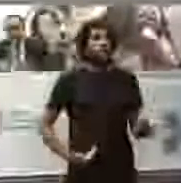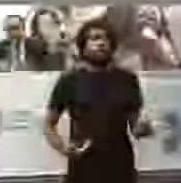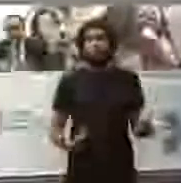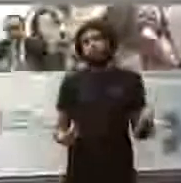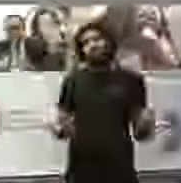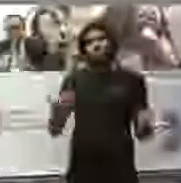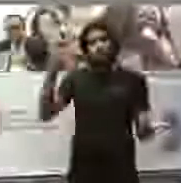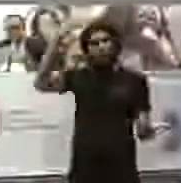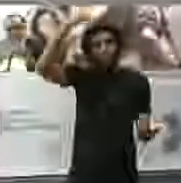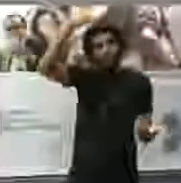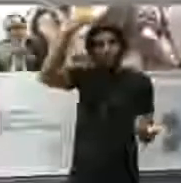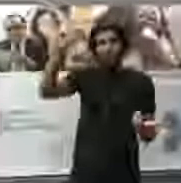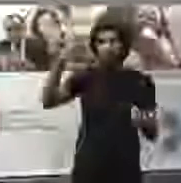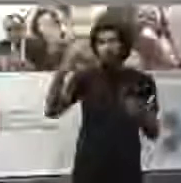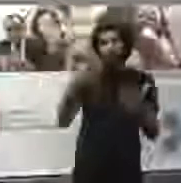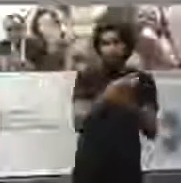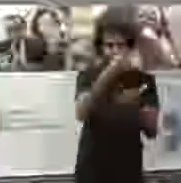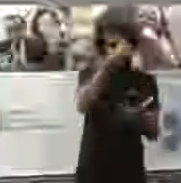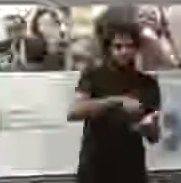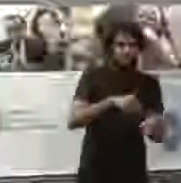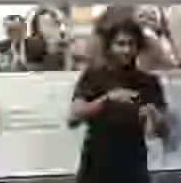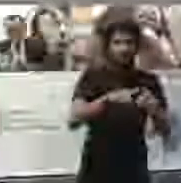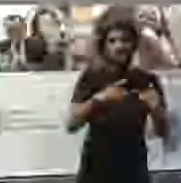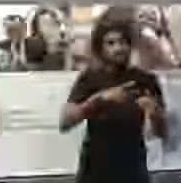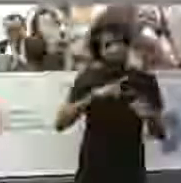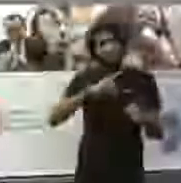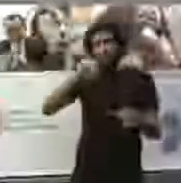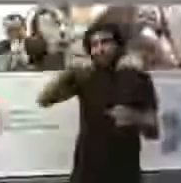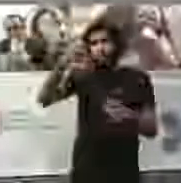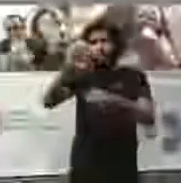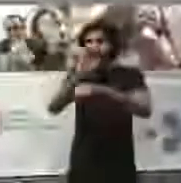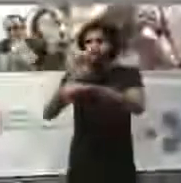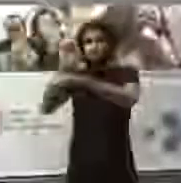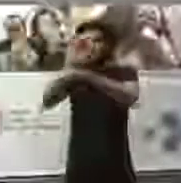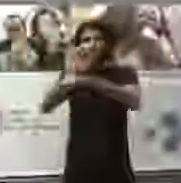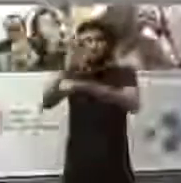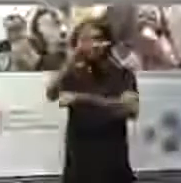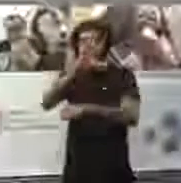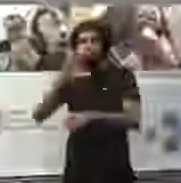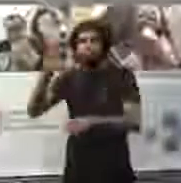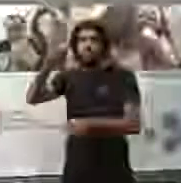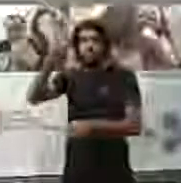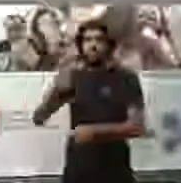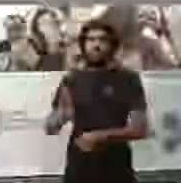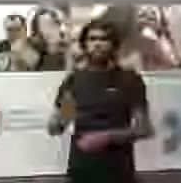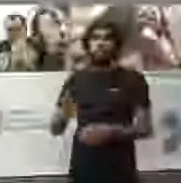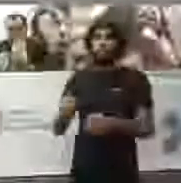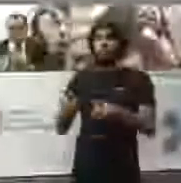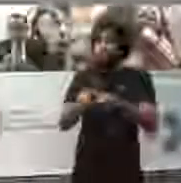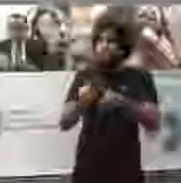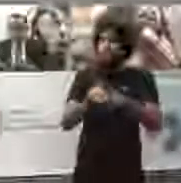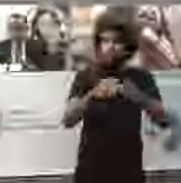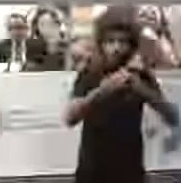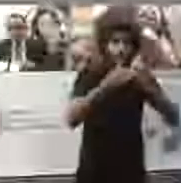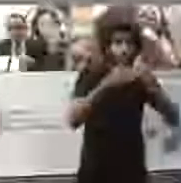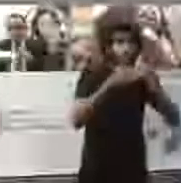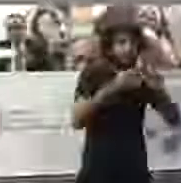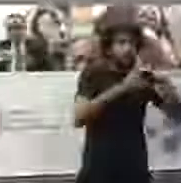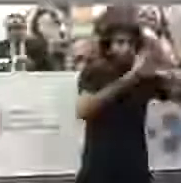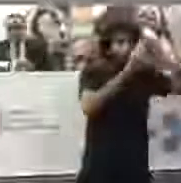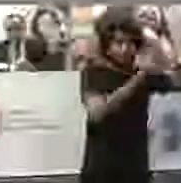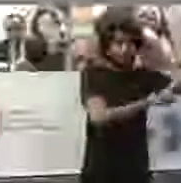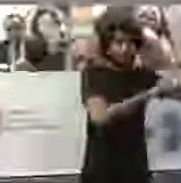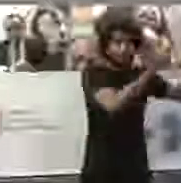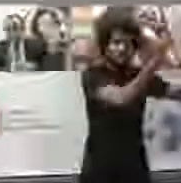absurdo não acontece aqui mas acontece em outros lugares do brasil também acontecem os lugares brasil pedidos de prisão do secretário de saúde porque não